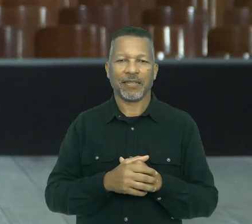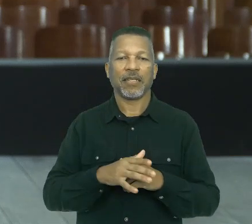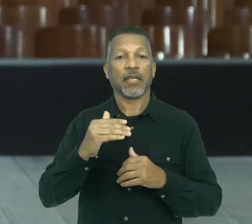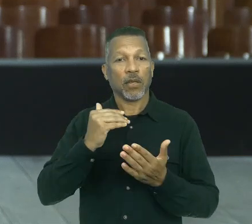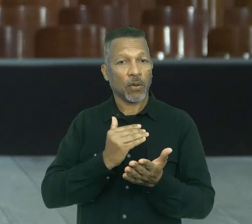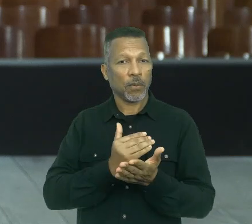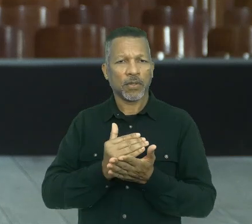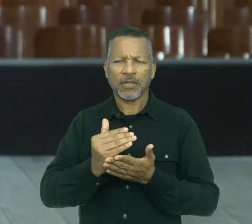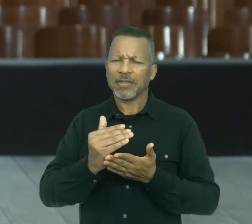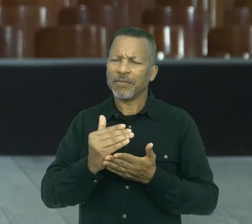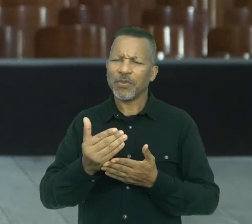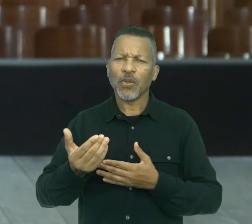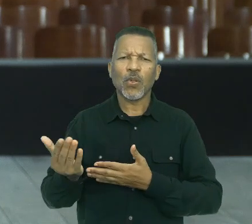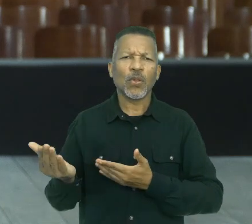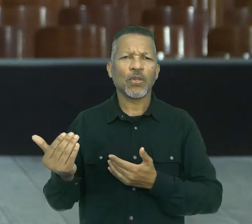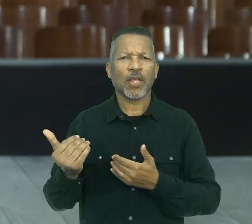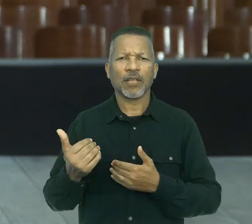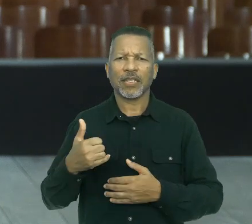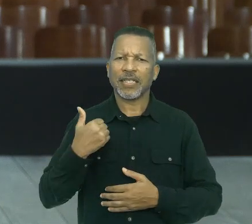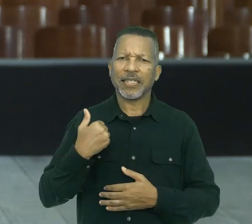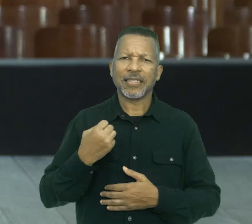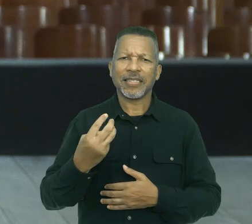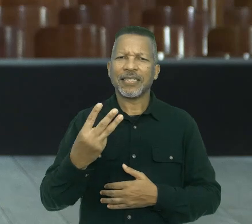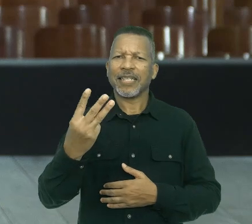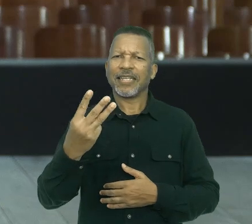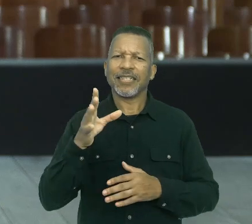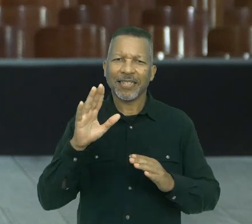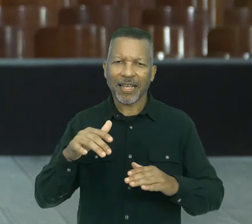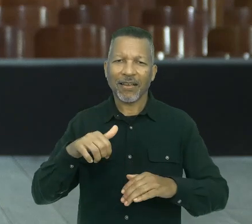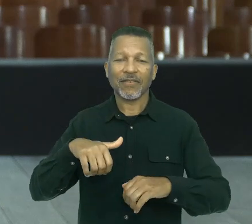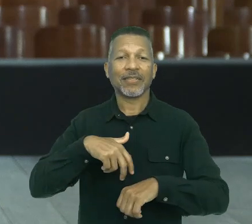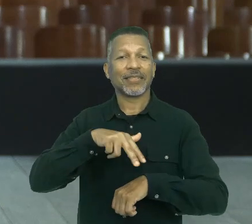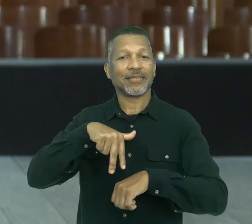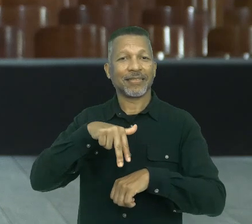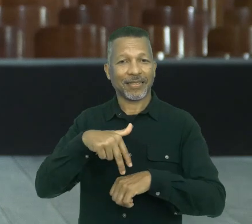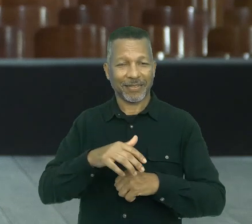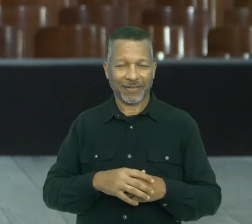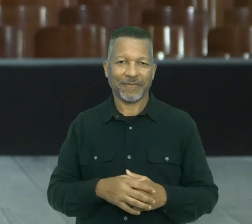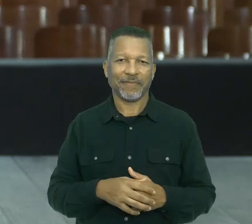muito cedo. Acho que com uns 3 anos eu já estava no palco dançando.